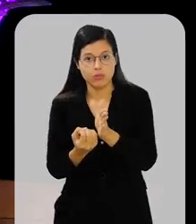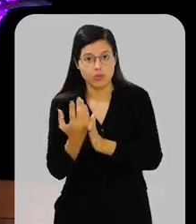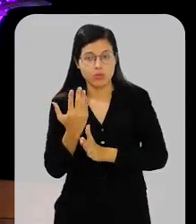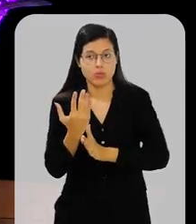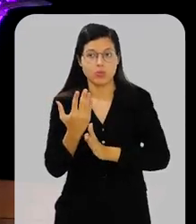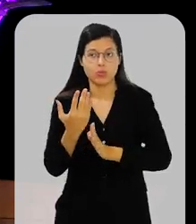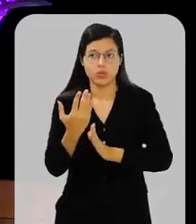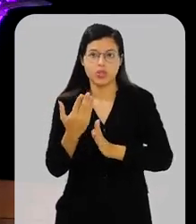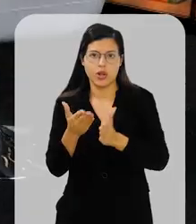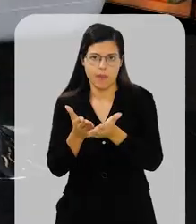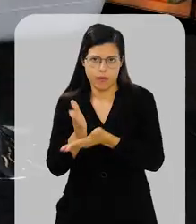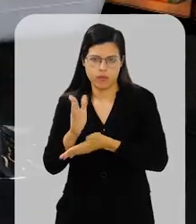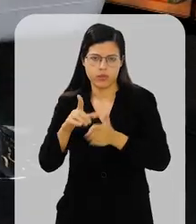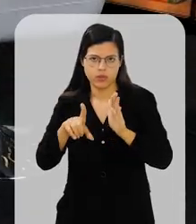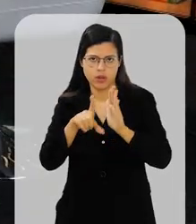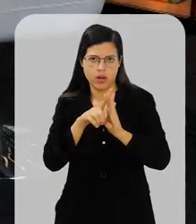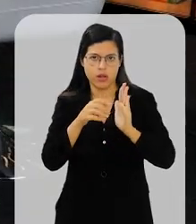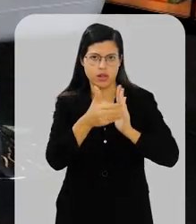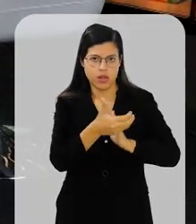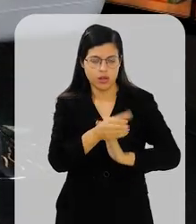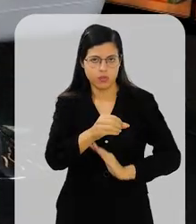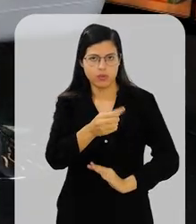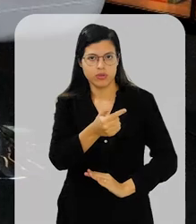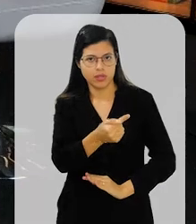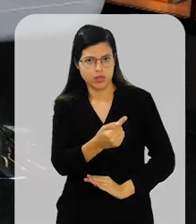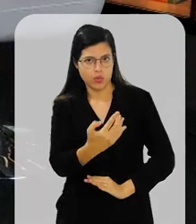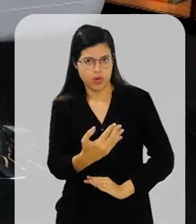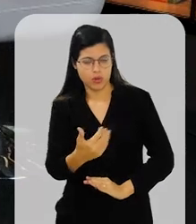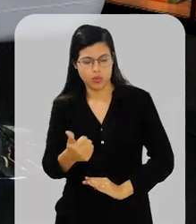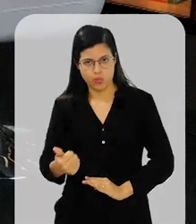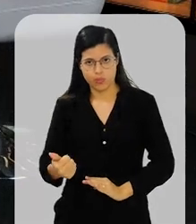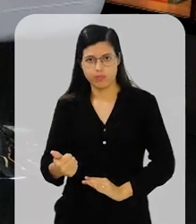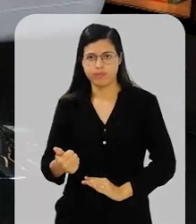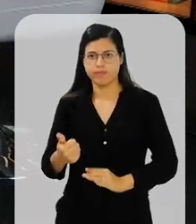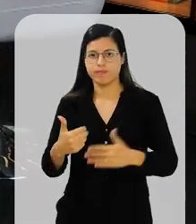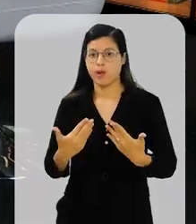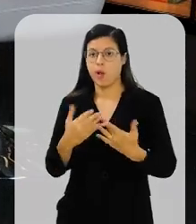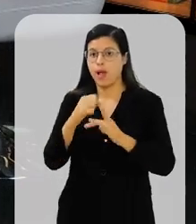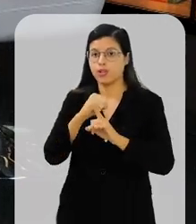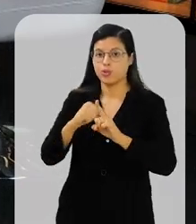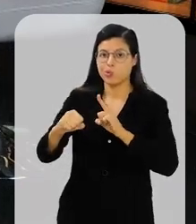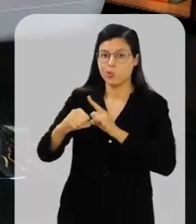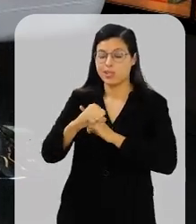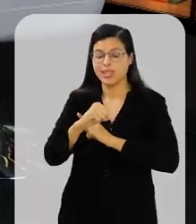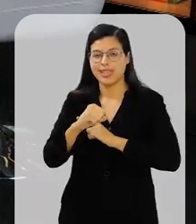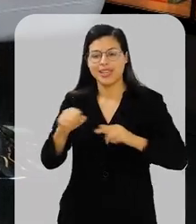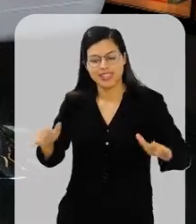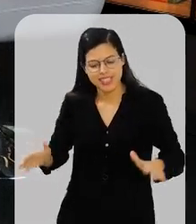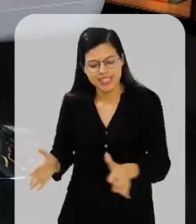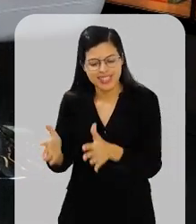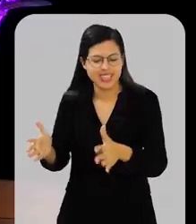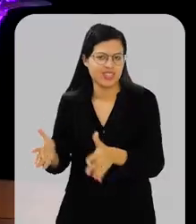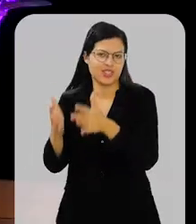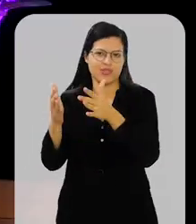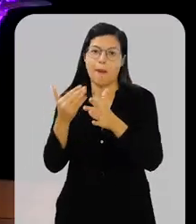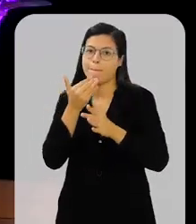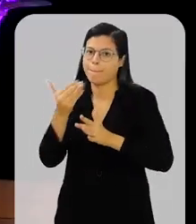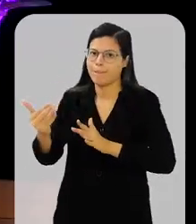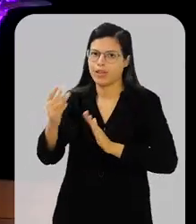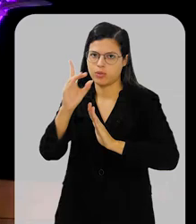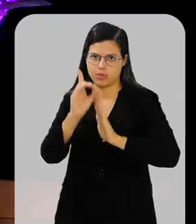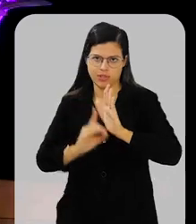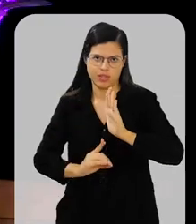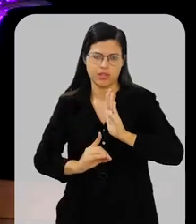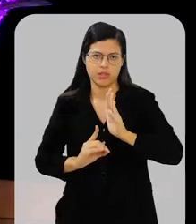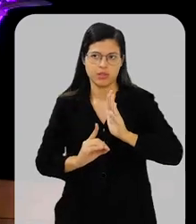Surge, então, a sanção da nossa lei 10.741. Então, a sociedade provoca o direito